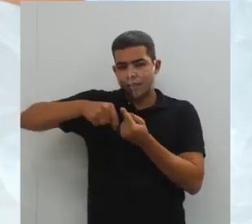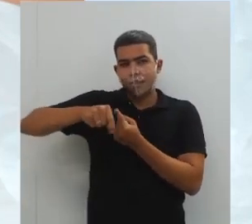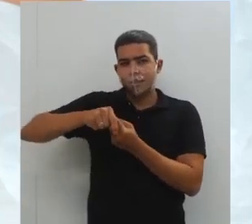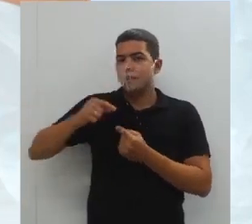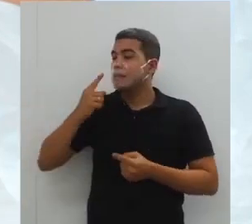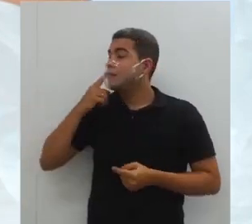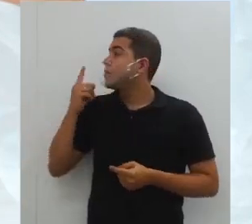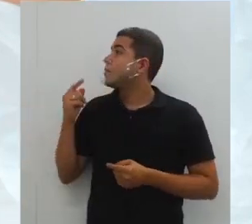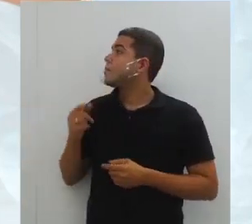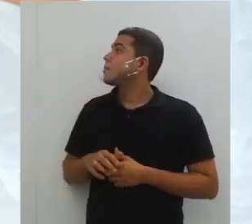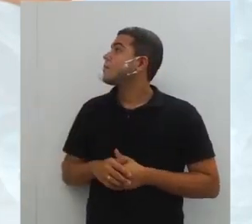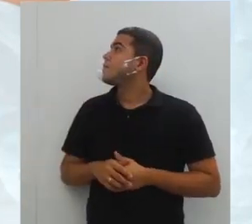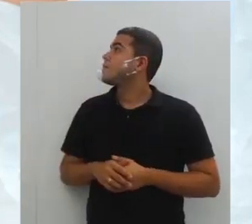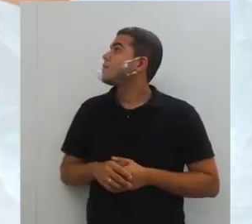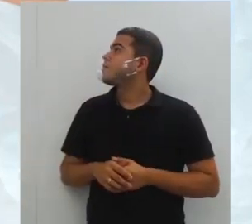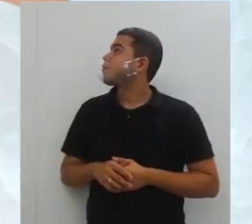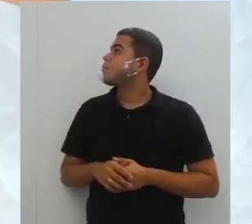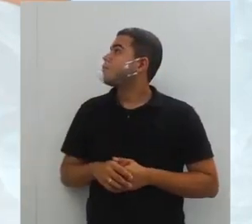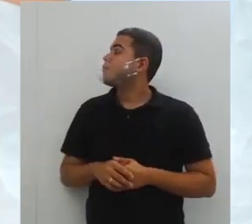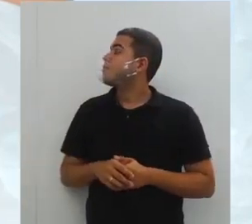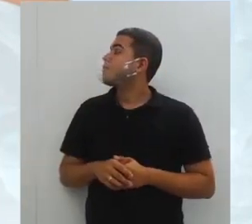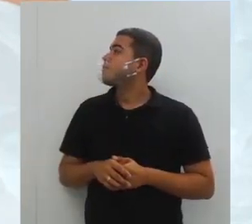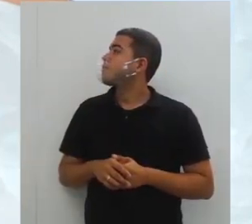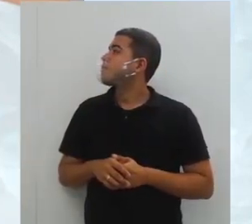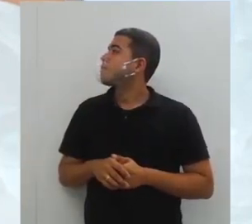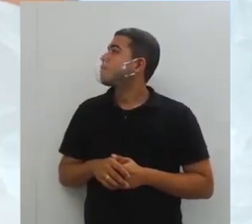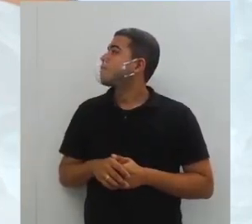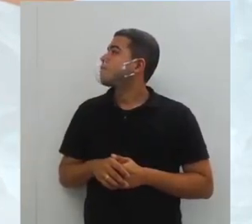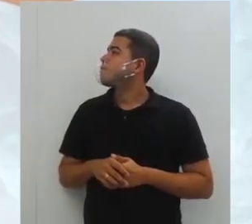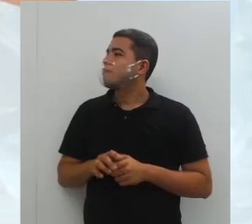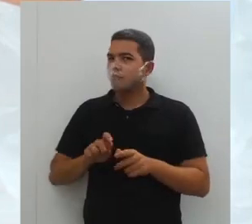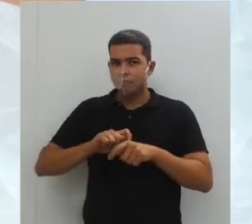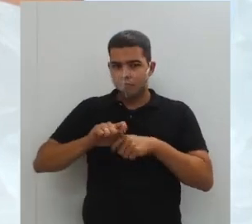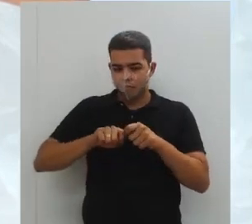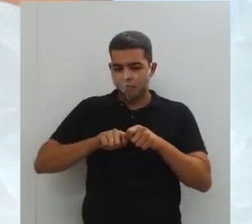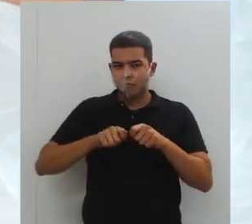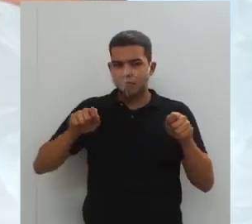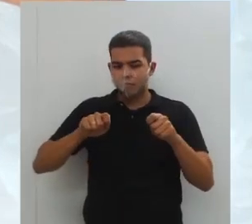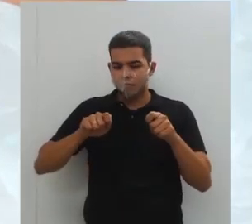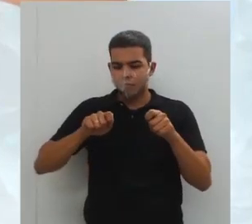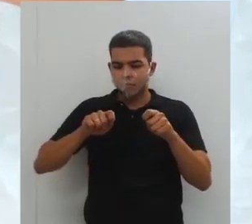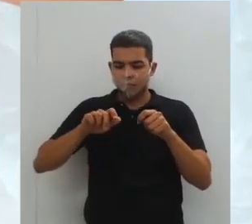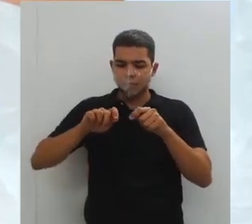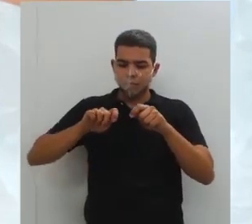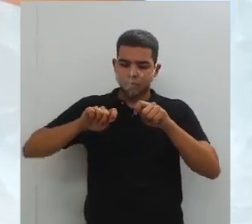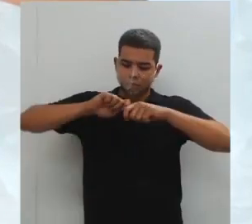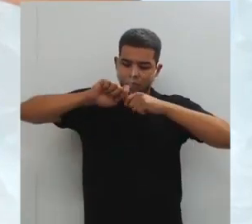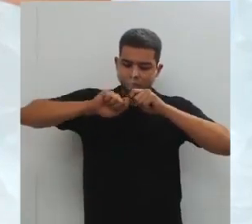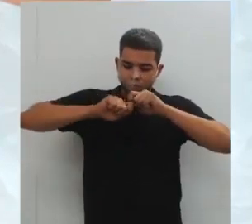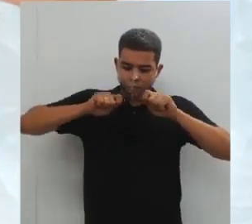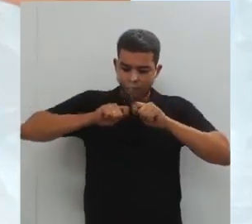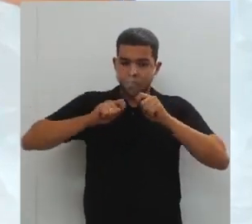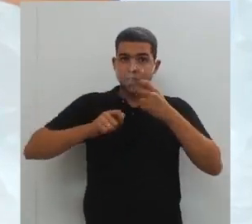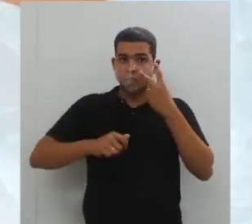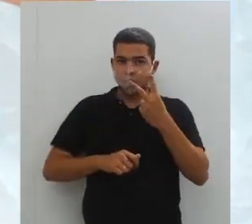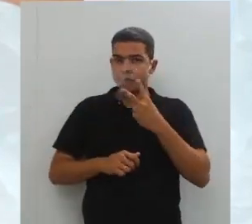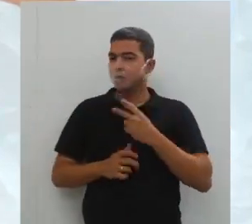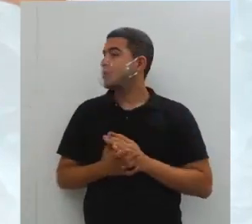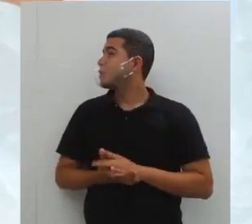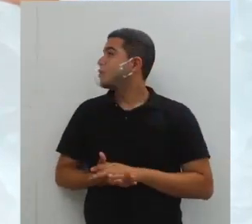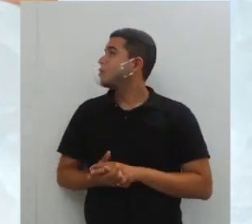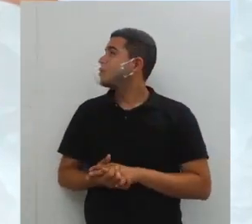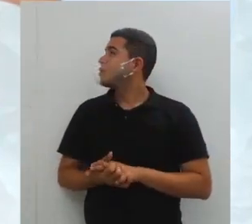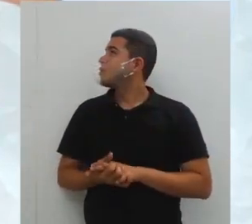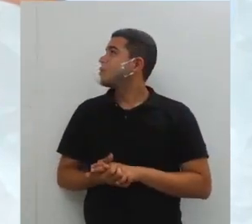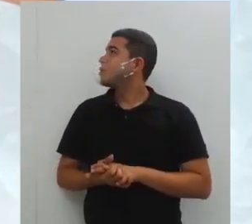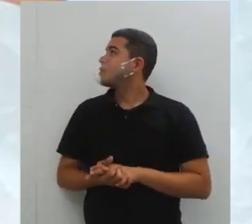vai dar o nozinho. Apoia na mesa e dá 2 nozinhos. O primeiro nó, aperta